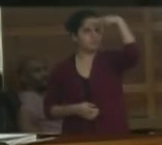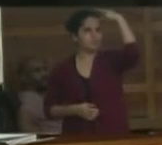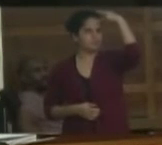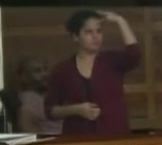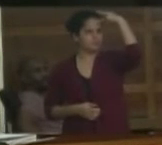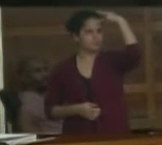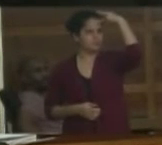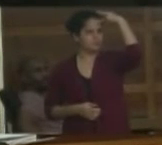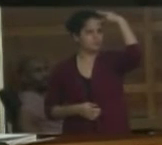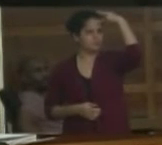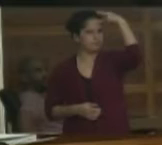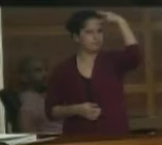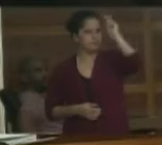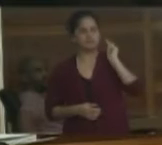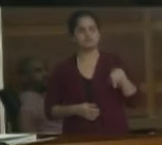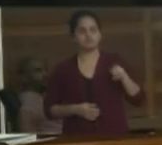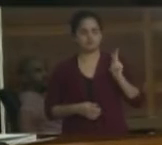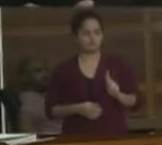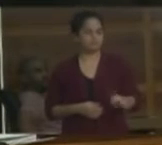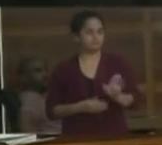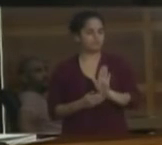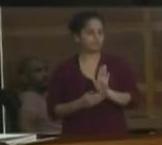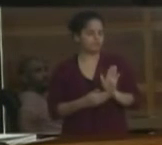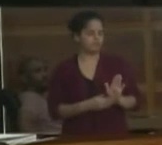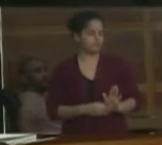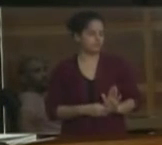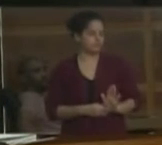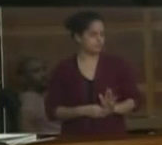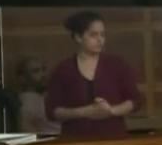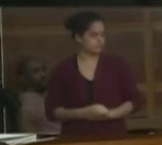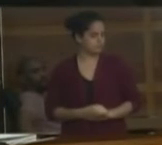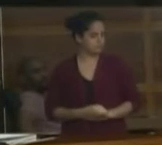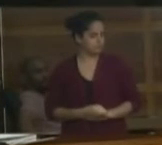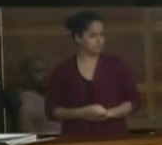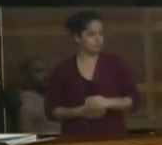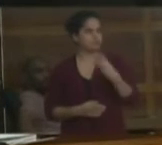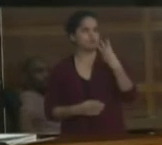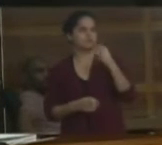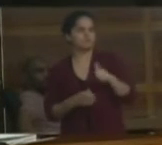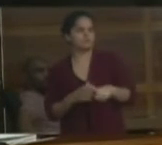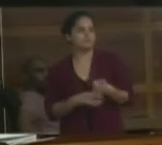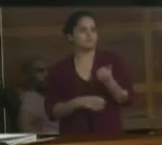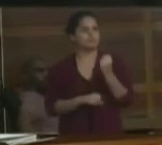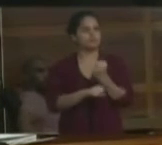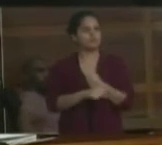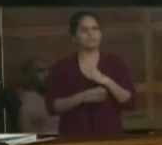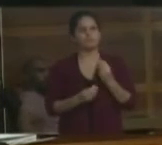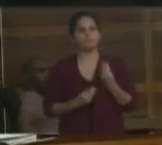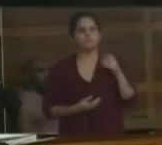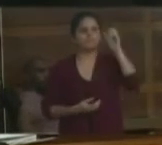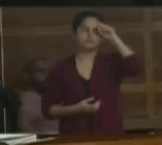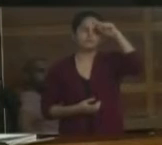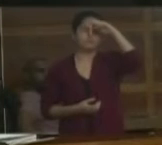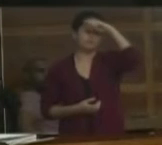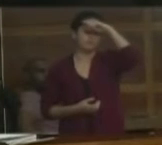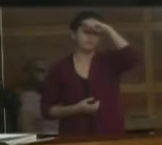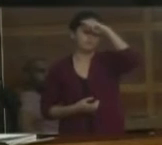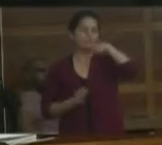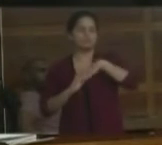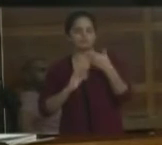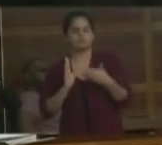é sempre demonstrou isso claro que os três primeiros anos foram muito difícil é muito difíceis